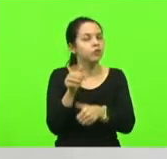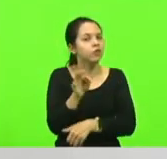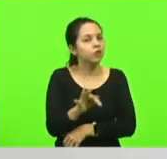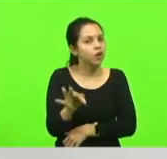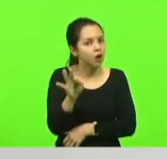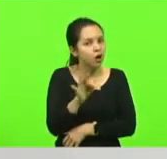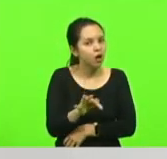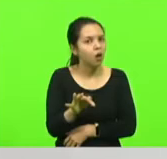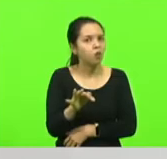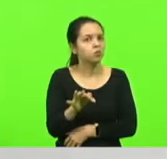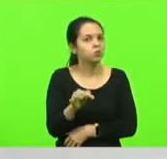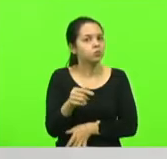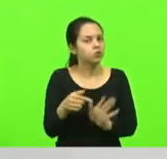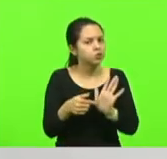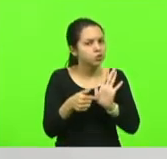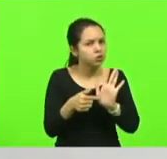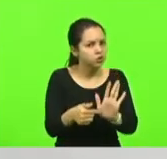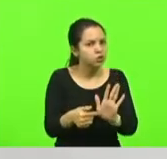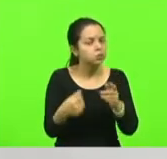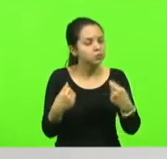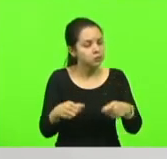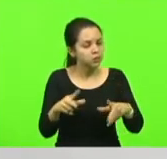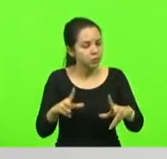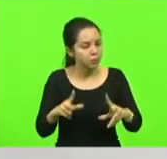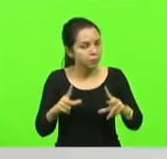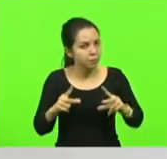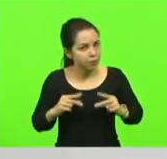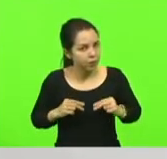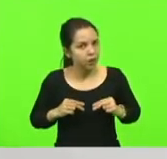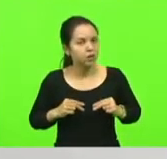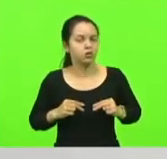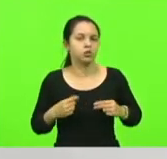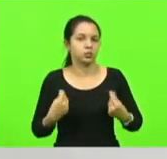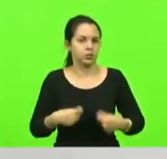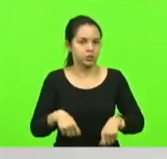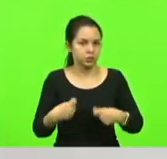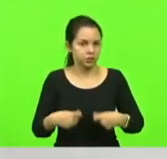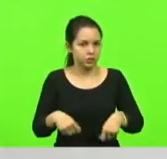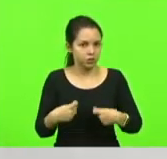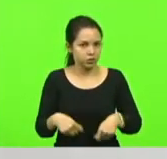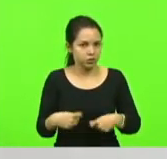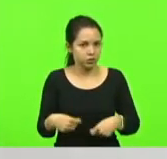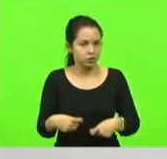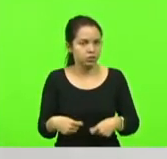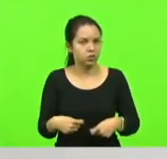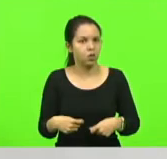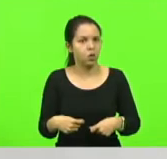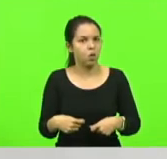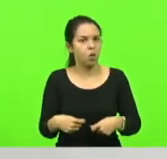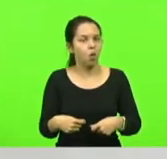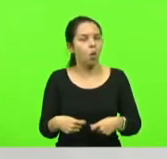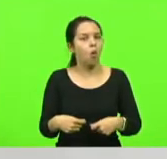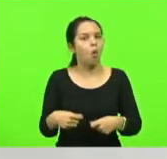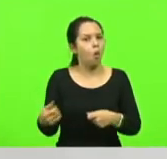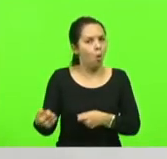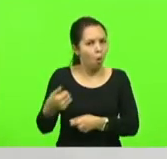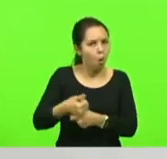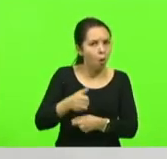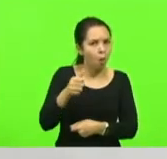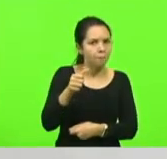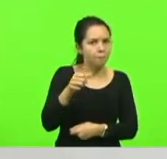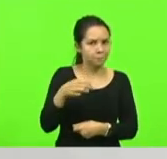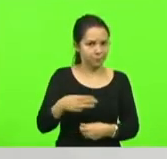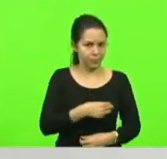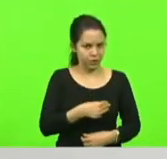As indicações têm que ser por meritocracia, por antiguidade. O cargo de ministro do Supremo Tribunal Federal não pode ser